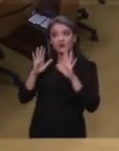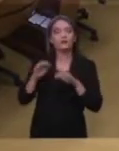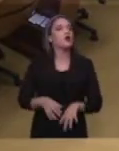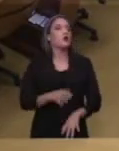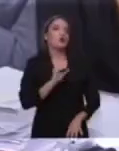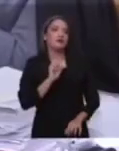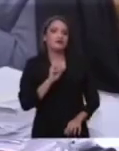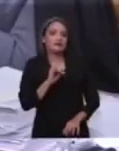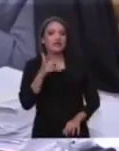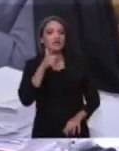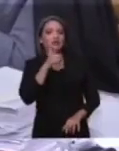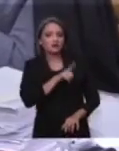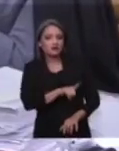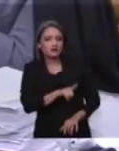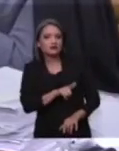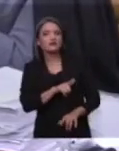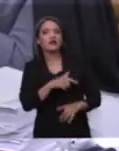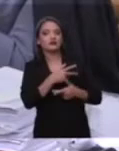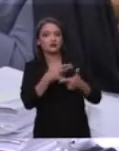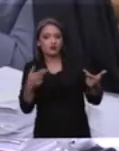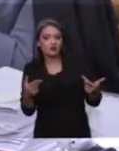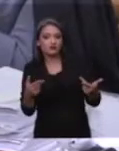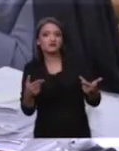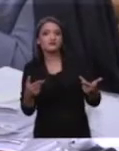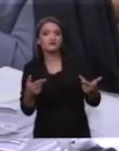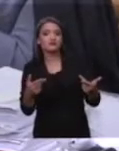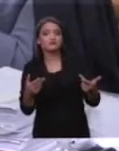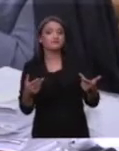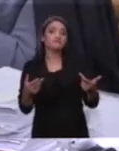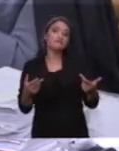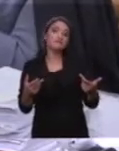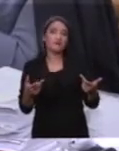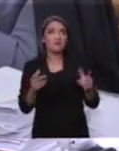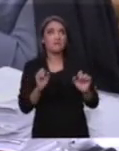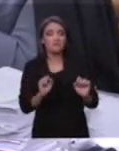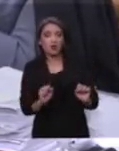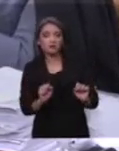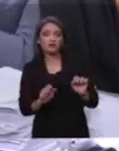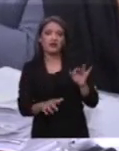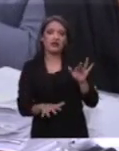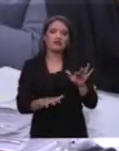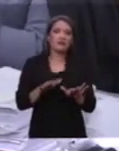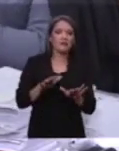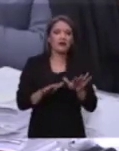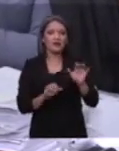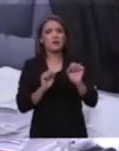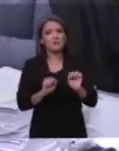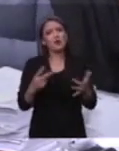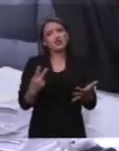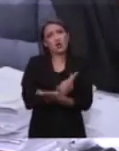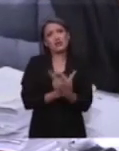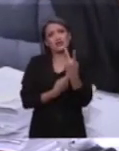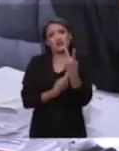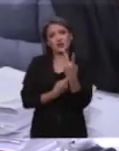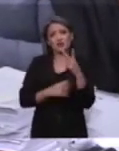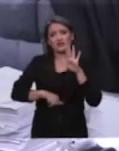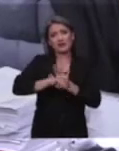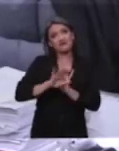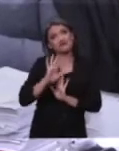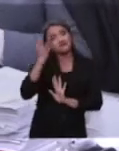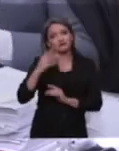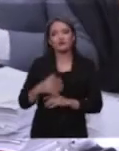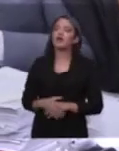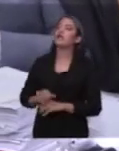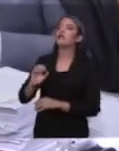encontrássemos essas condutas, poderia haver os dois mesmo crimes. Conforme a situação, poderia até haver os dois crimes. Eu acho que